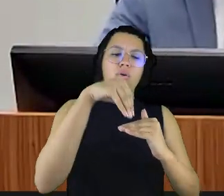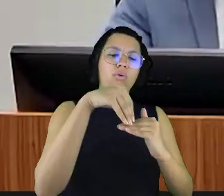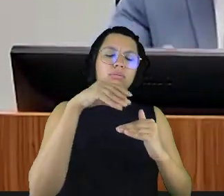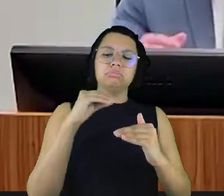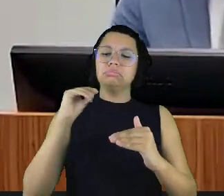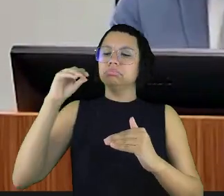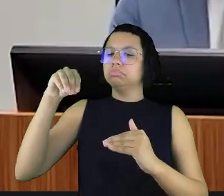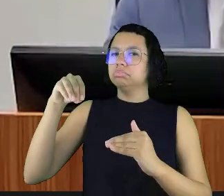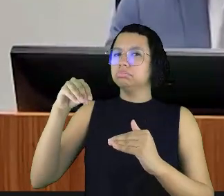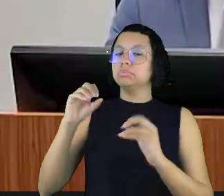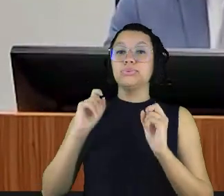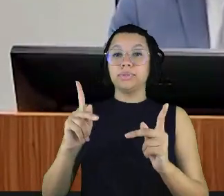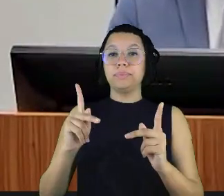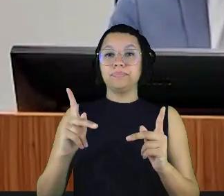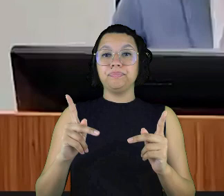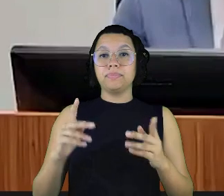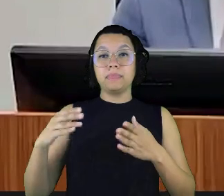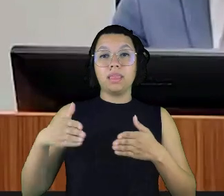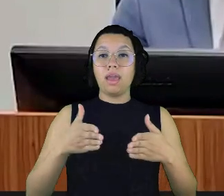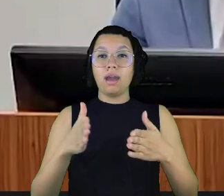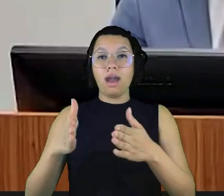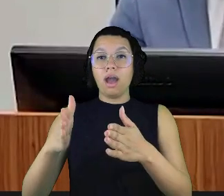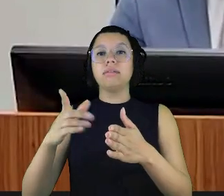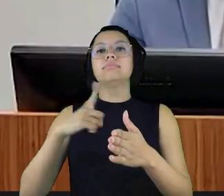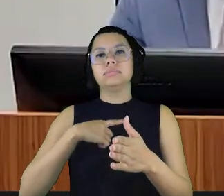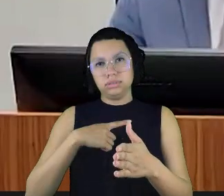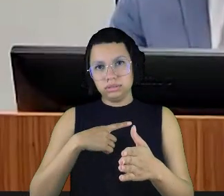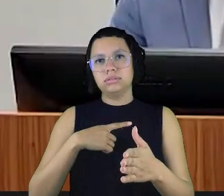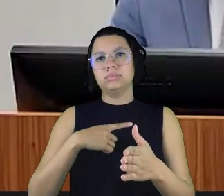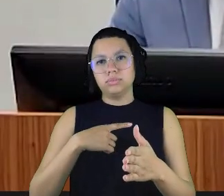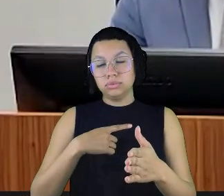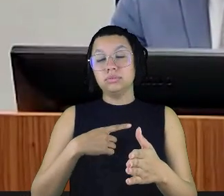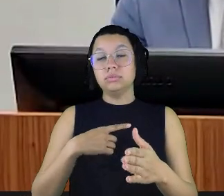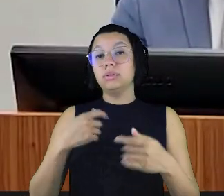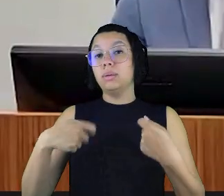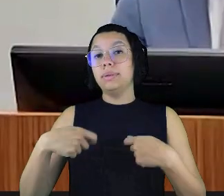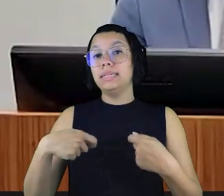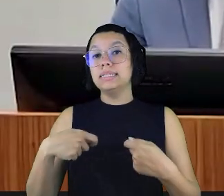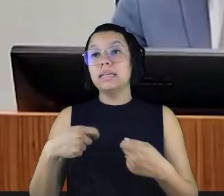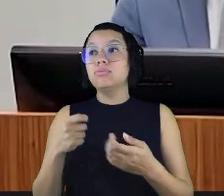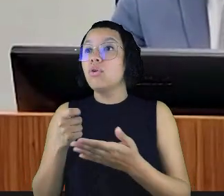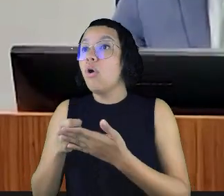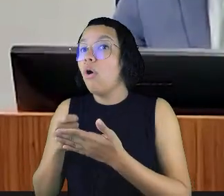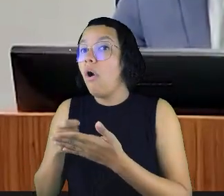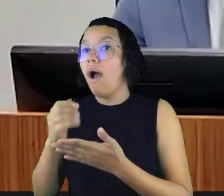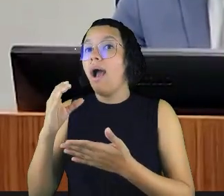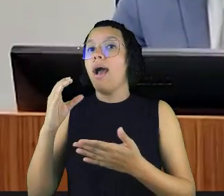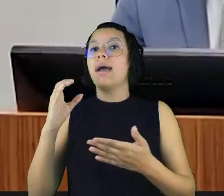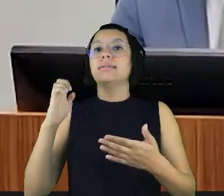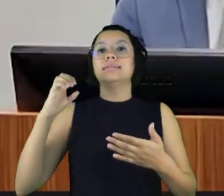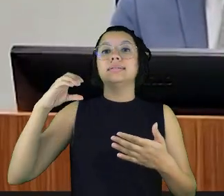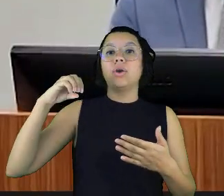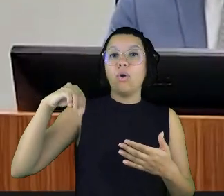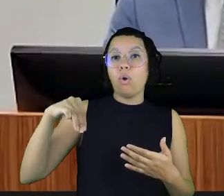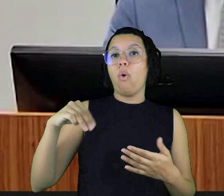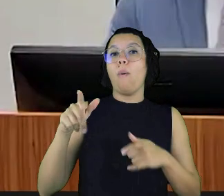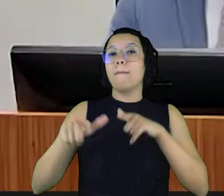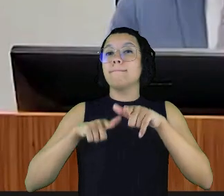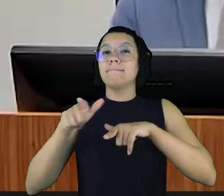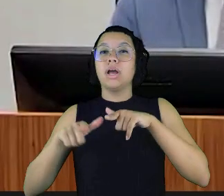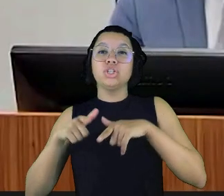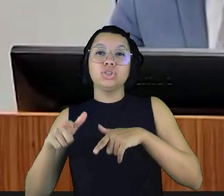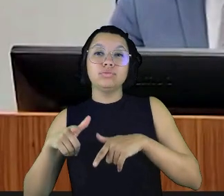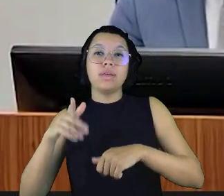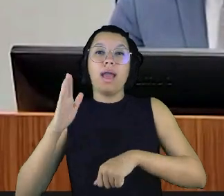bem. Caminhos temos? Temos. Nós precisamos cobrar da SECOM uma atividade mais